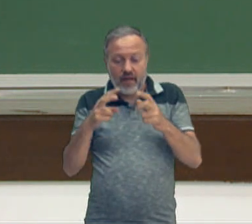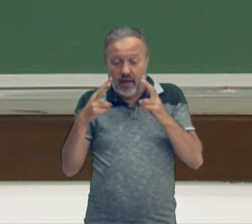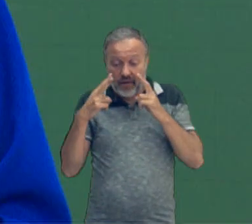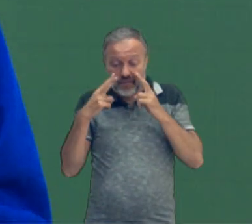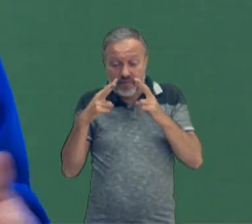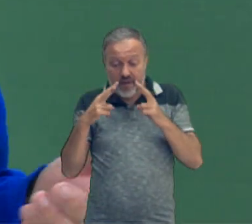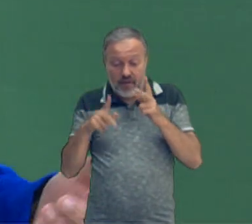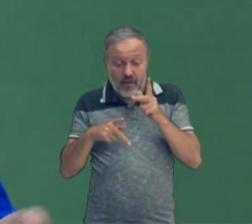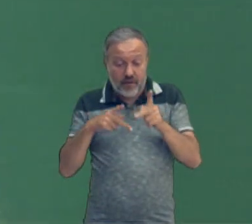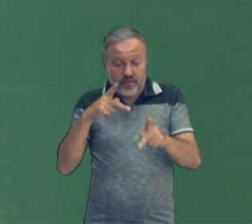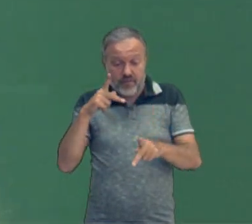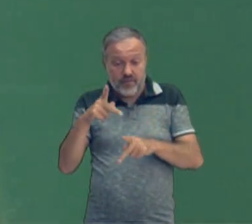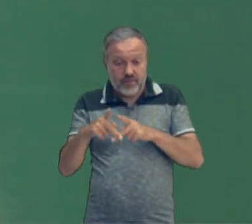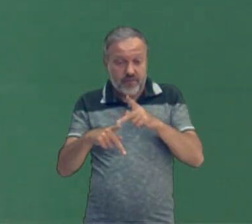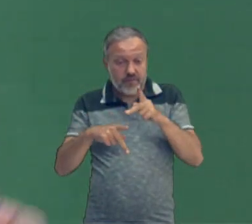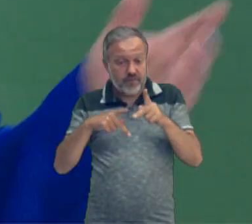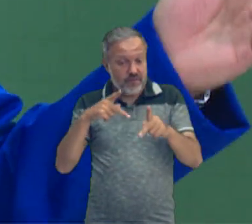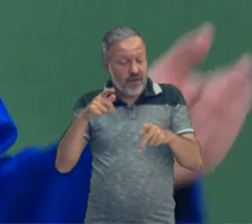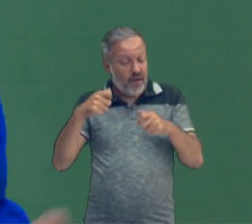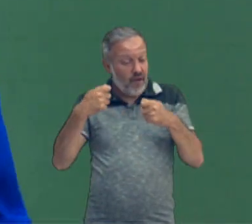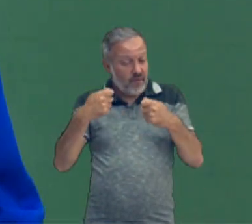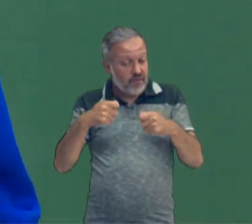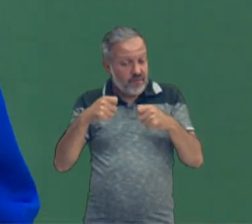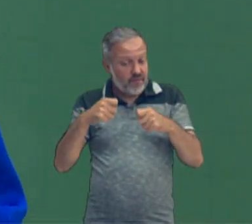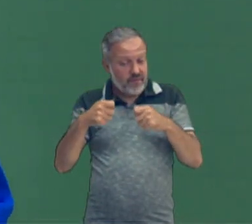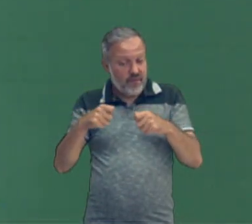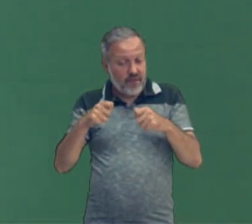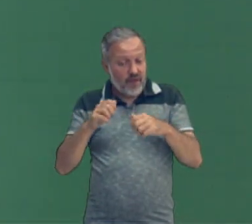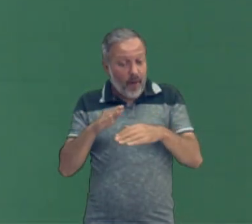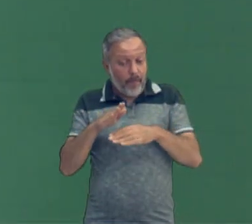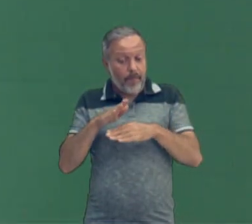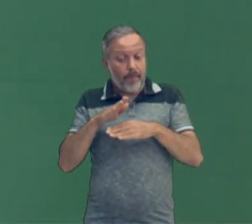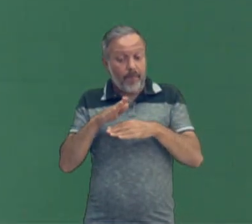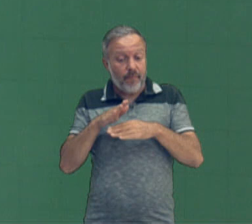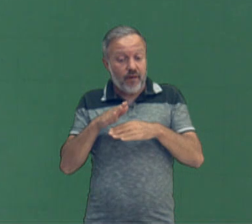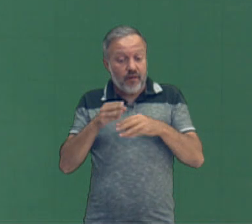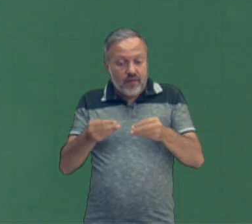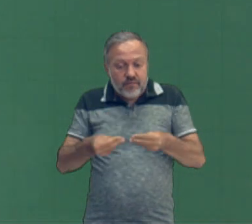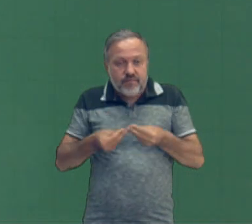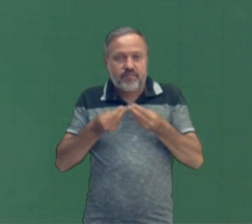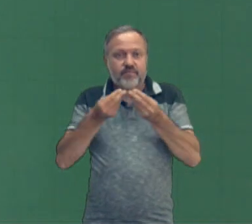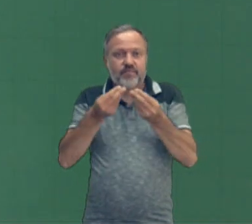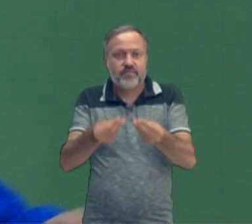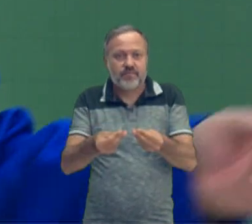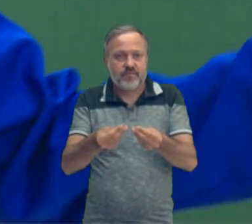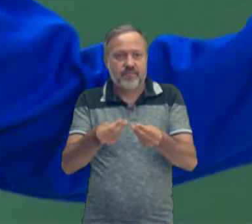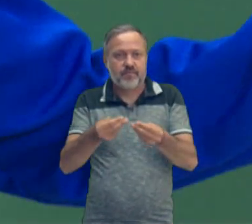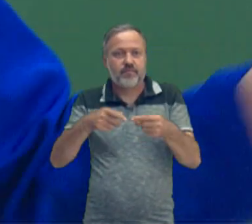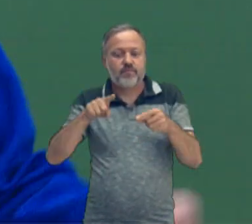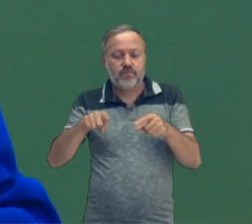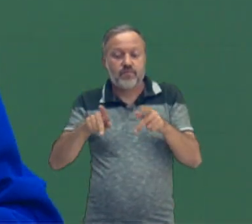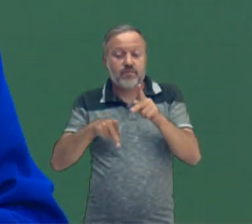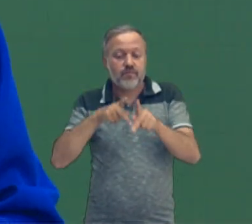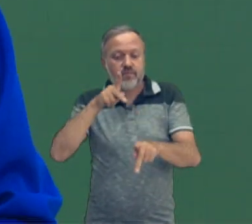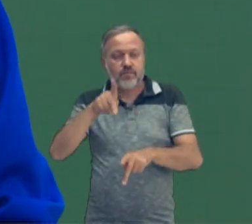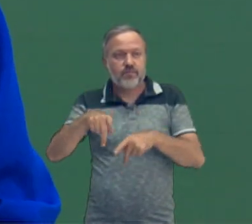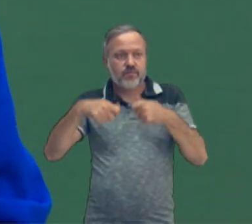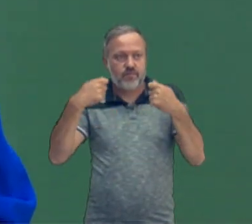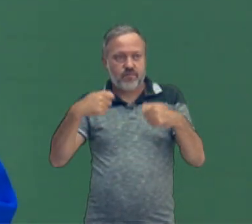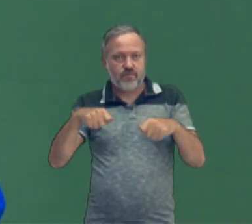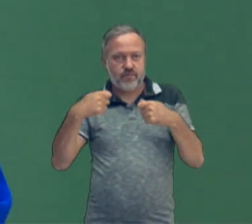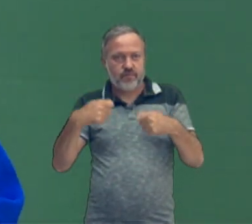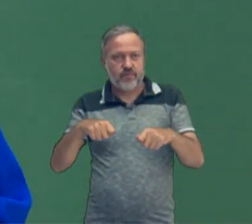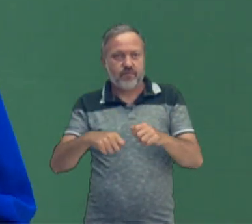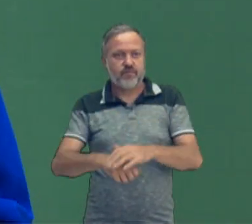povo. Isso seria um dos motivos do estudo da demografia. E aí, é muito importante a